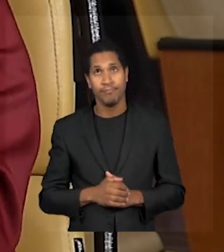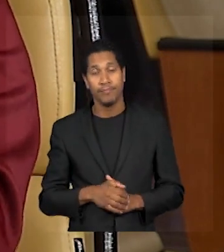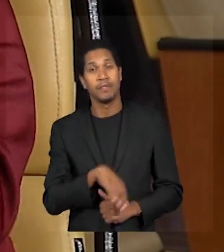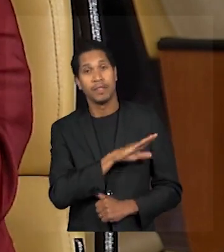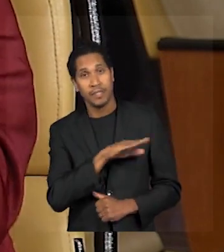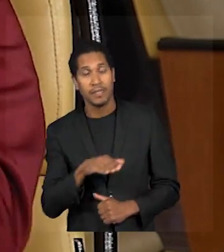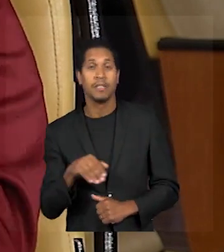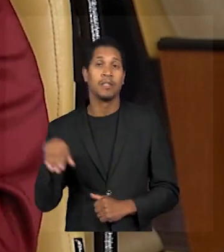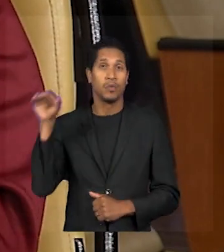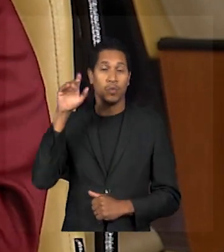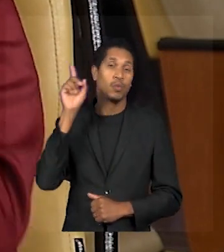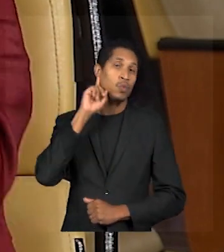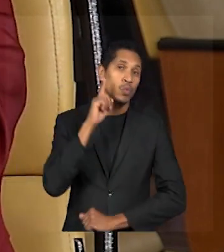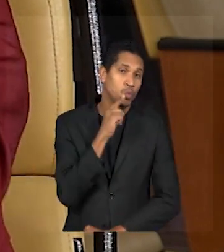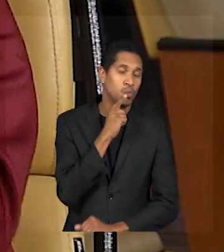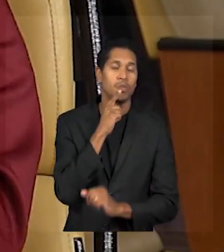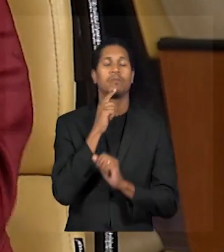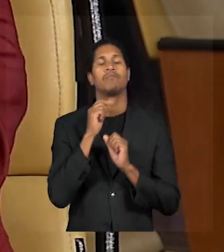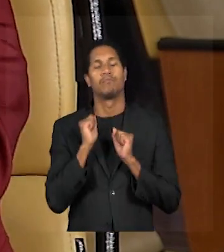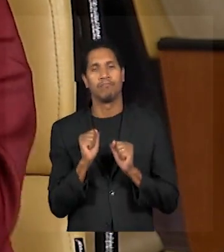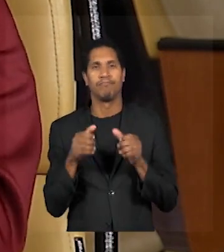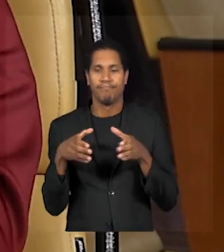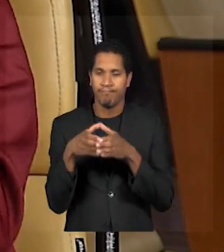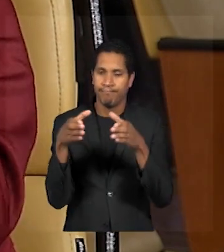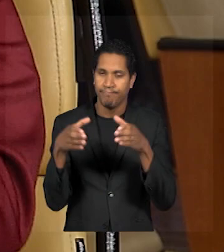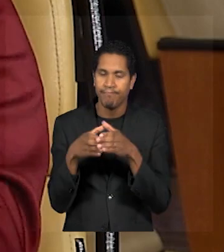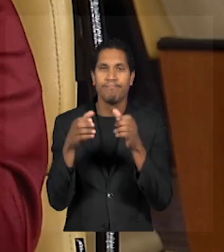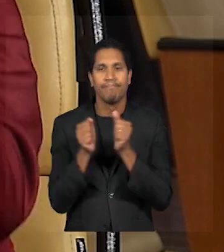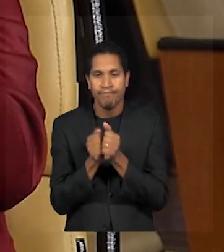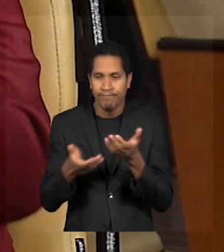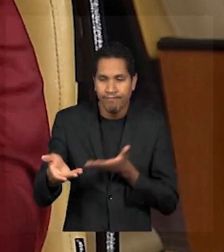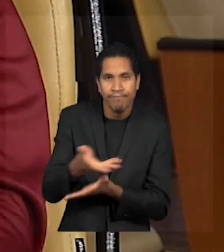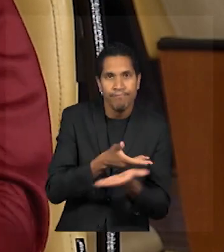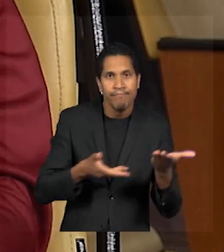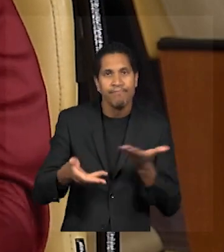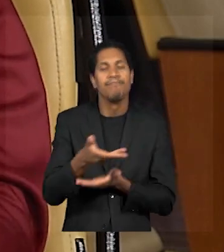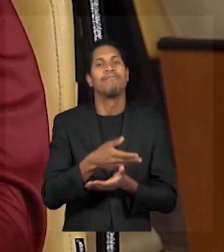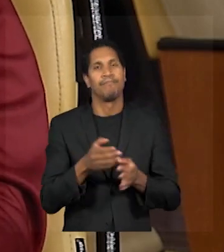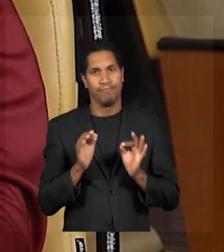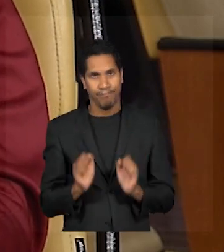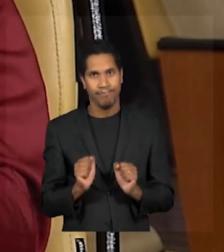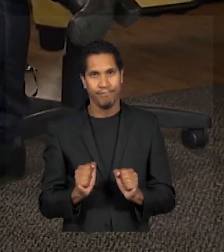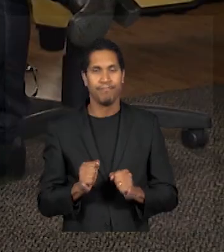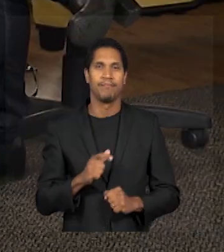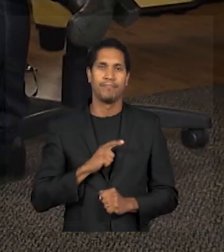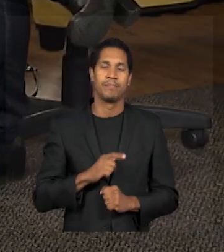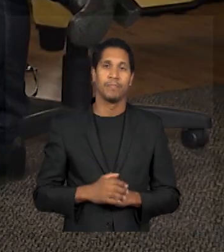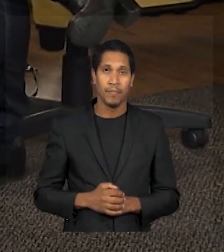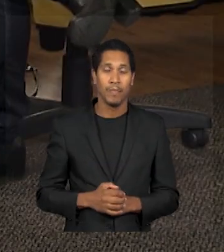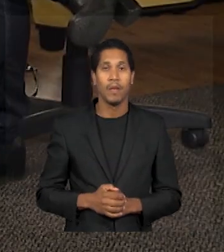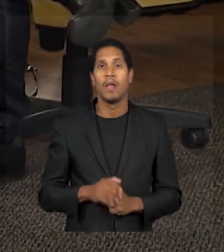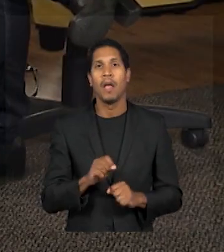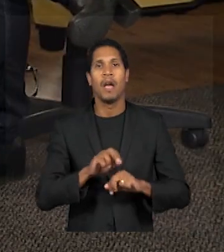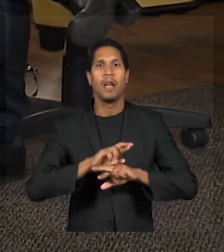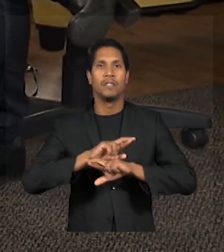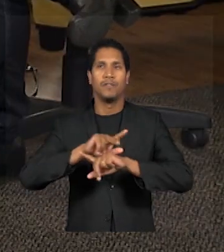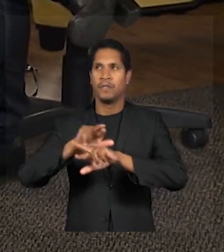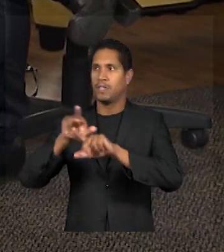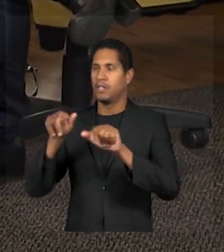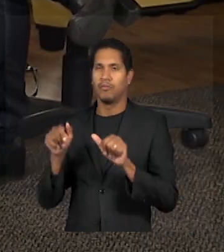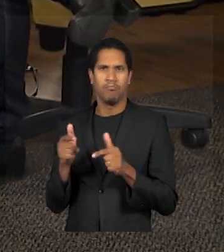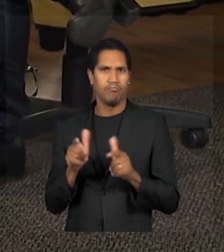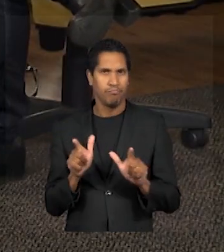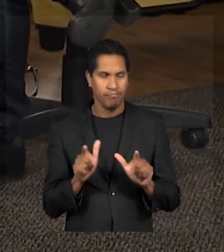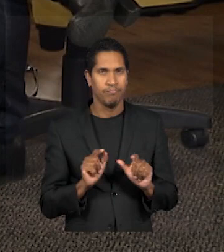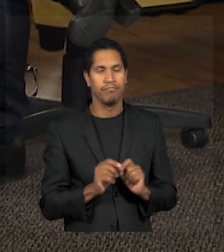crianças e adultos surdas, convivendo com crianças e adultos surdas, sem a diversidade. E